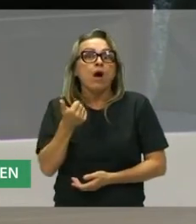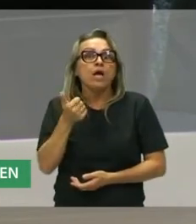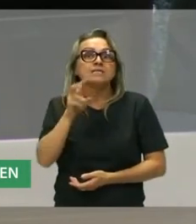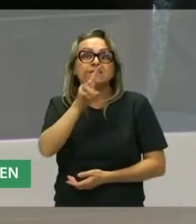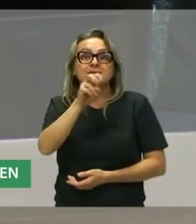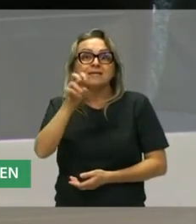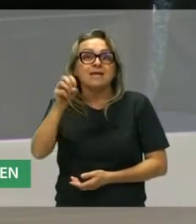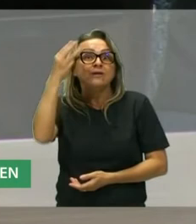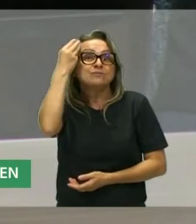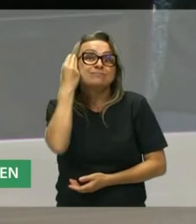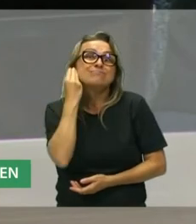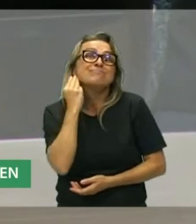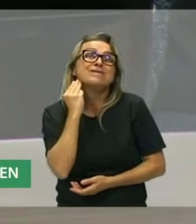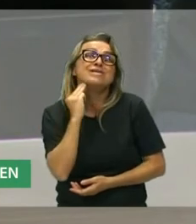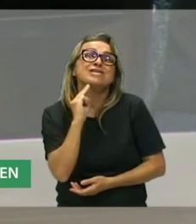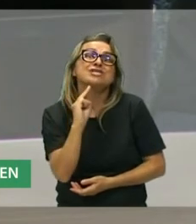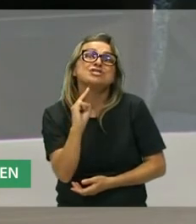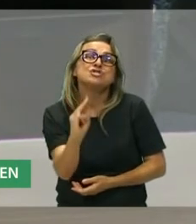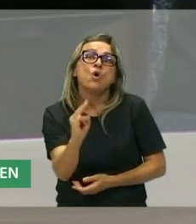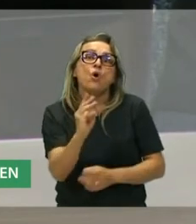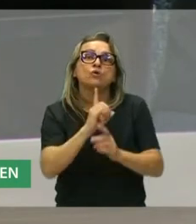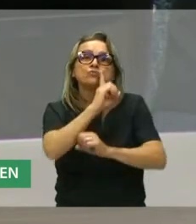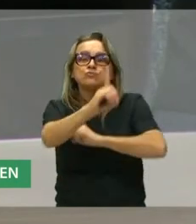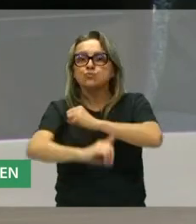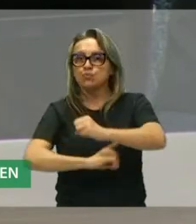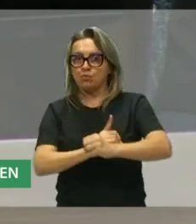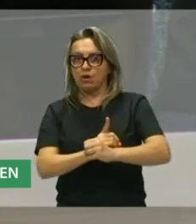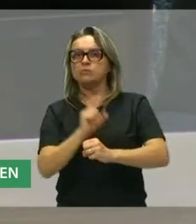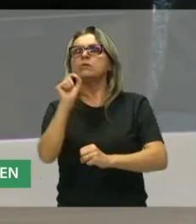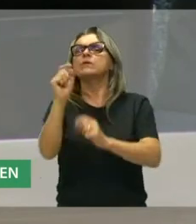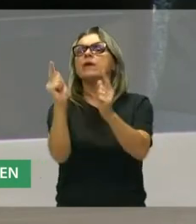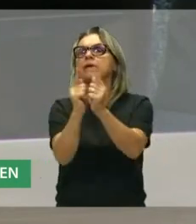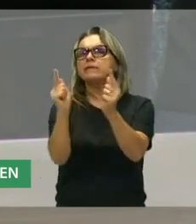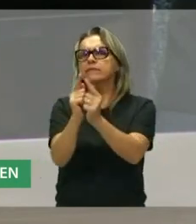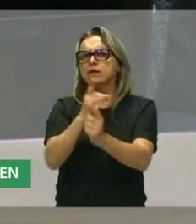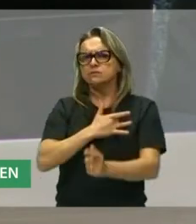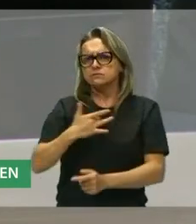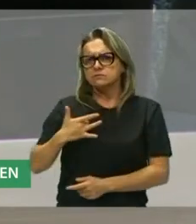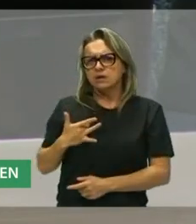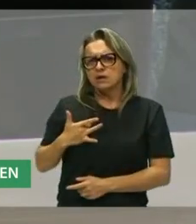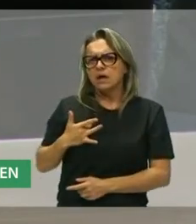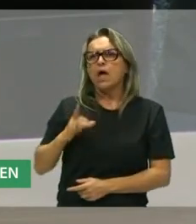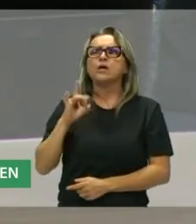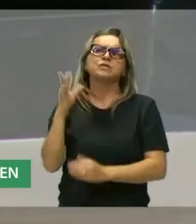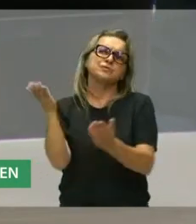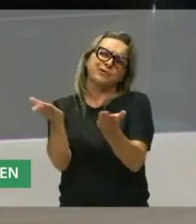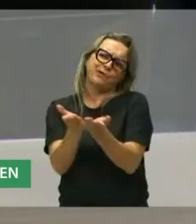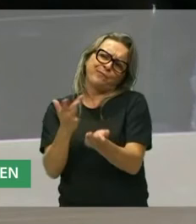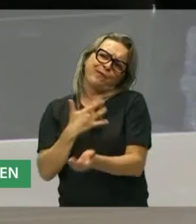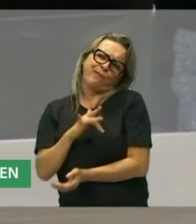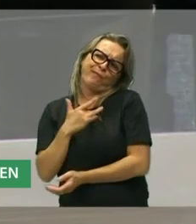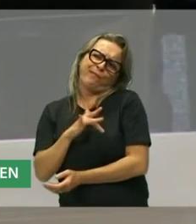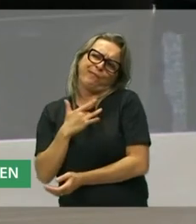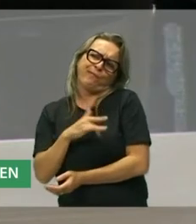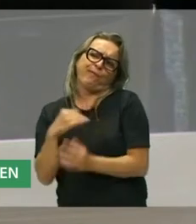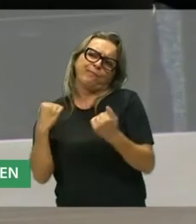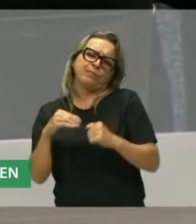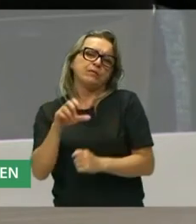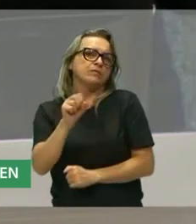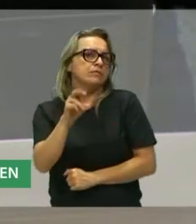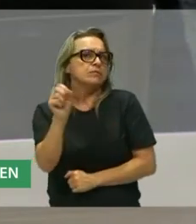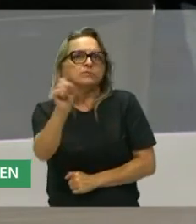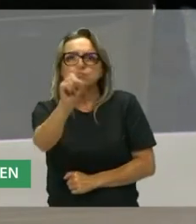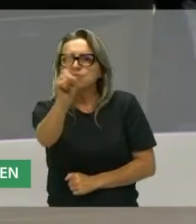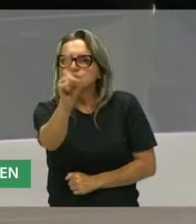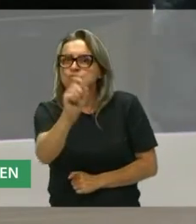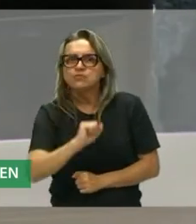ano. Mas a quem atende essa saúde? Ah, é só o pobrezinho, coitadinho, que precisa do SUS. Não, nós